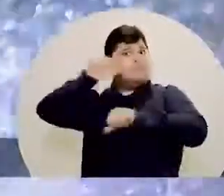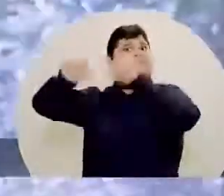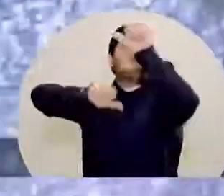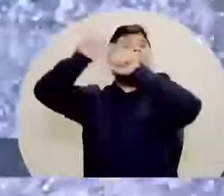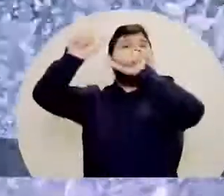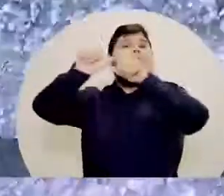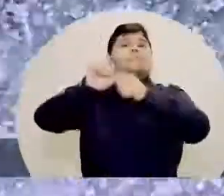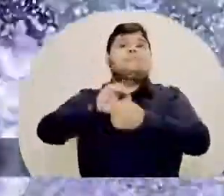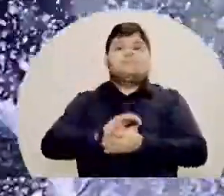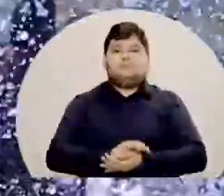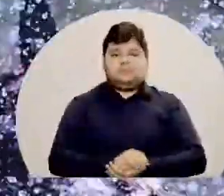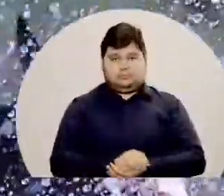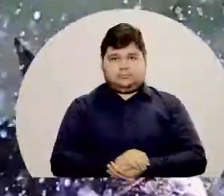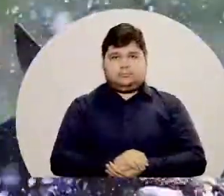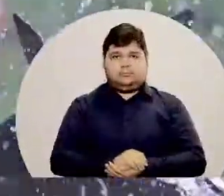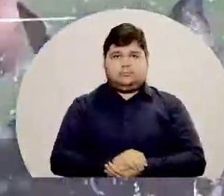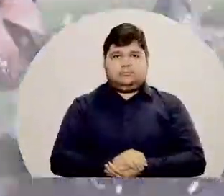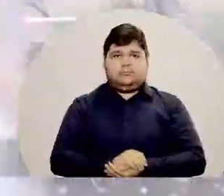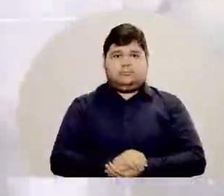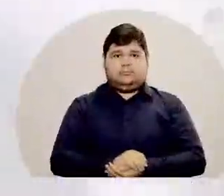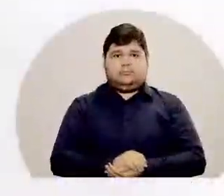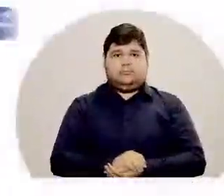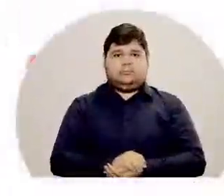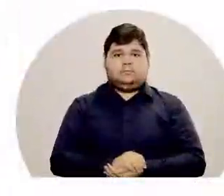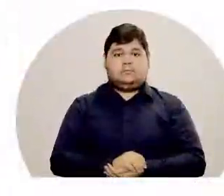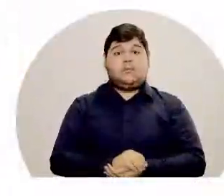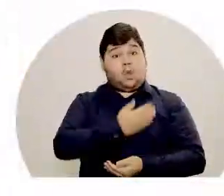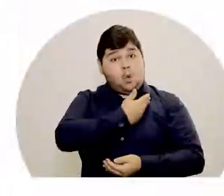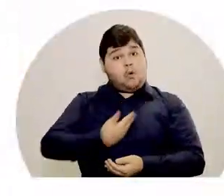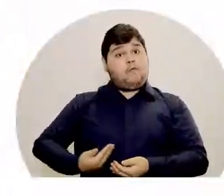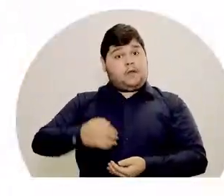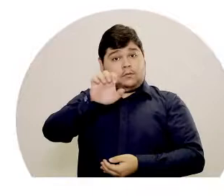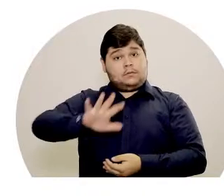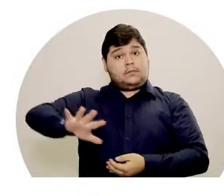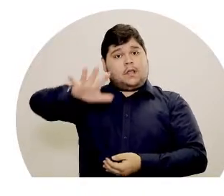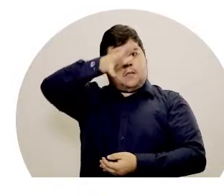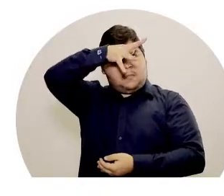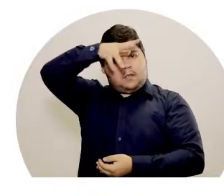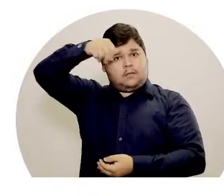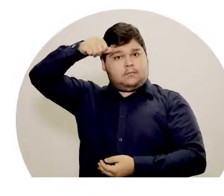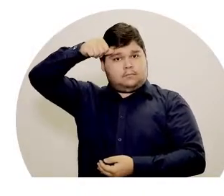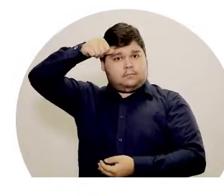Governo de Mato Grosso.